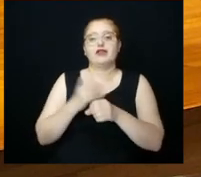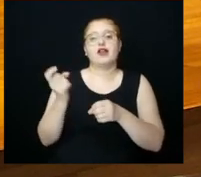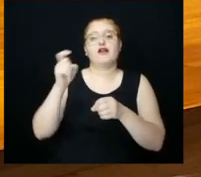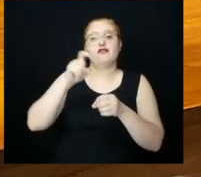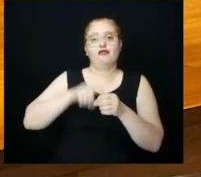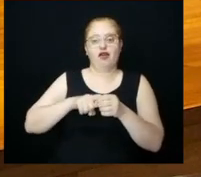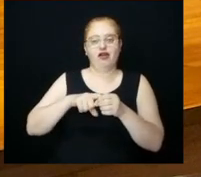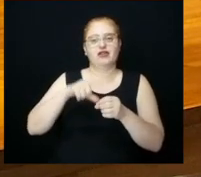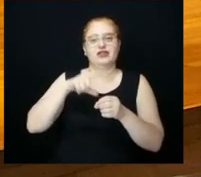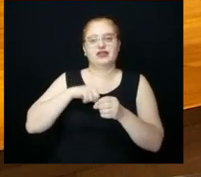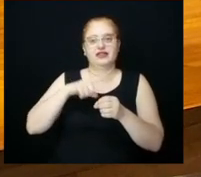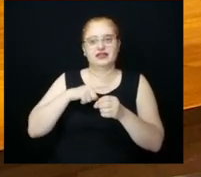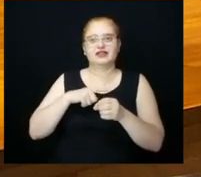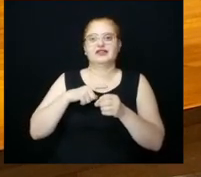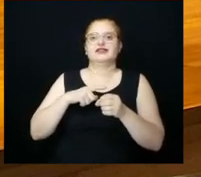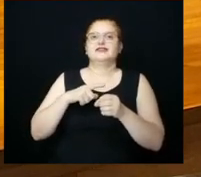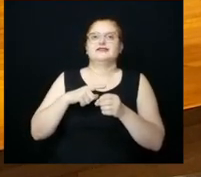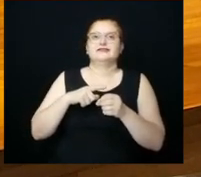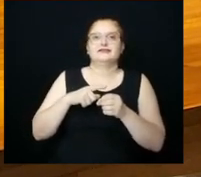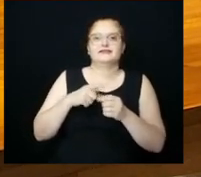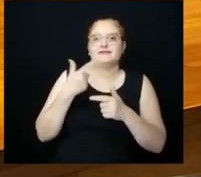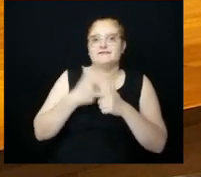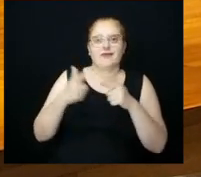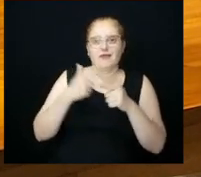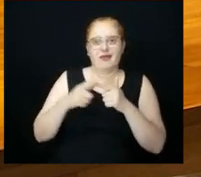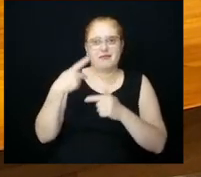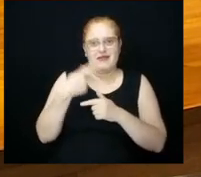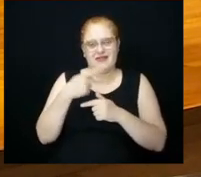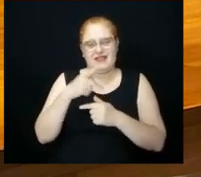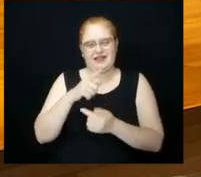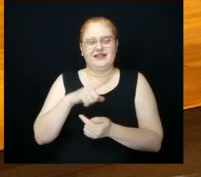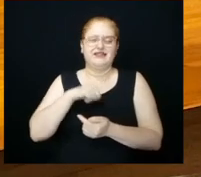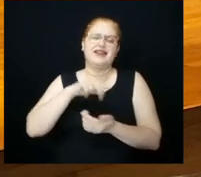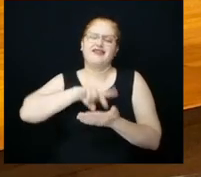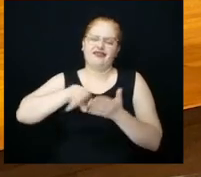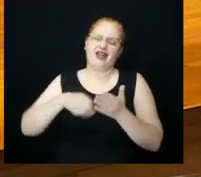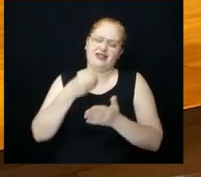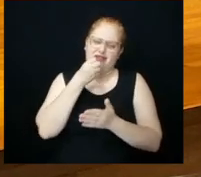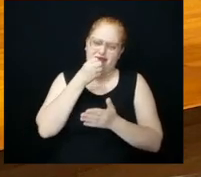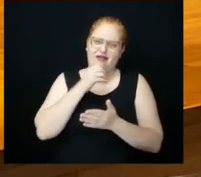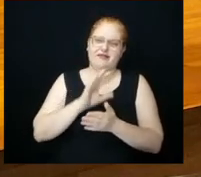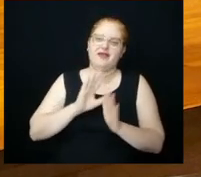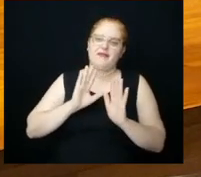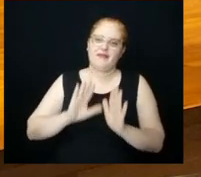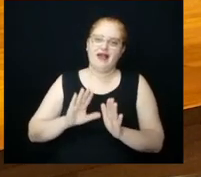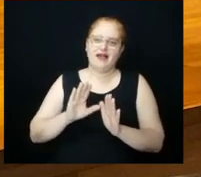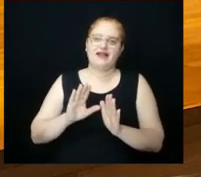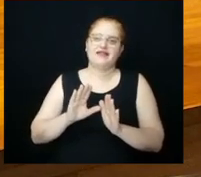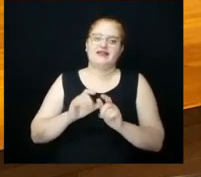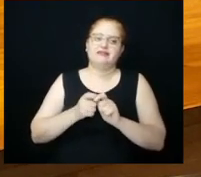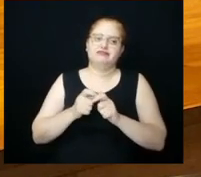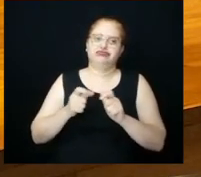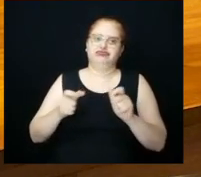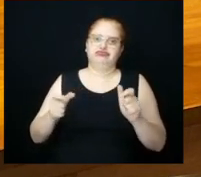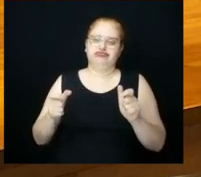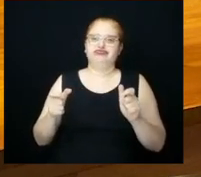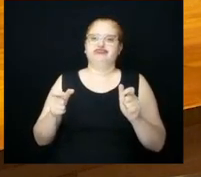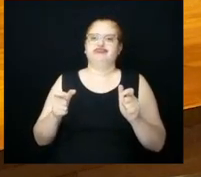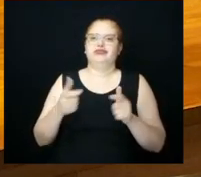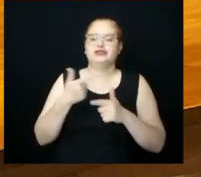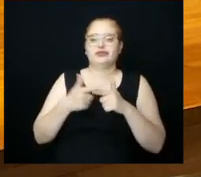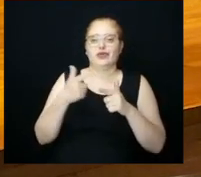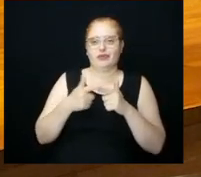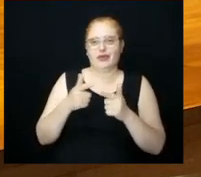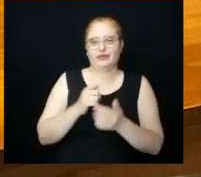o grande conflito dela. Né? Quer dizer, não é o grande, porque ela já teve vários conflitos. Né? Mas é numa linha crescente, aqui já estamos nos encaminhando